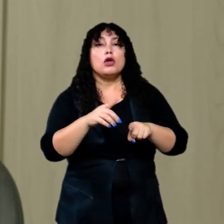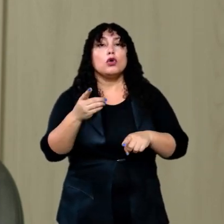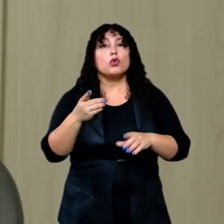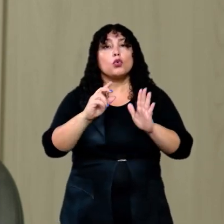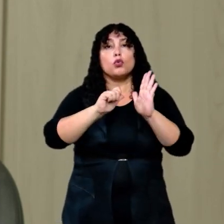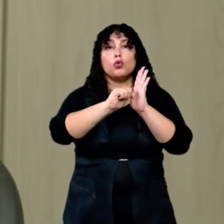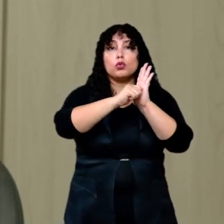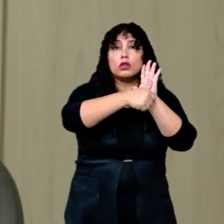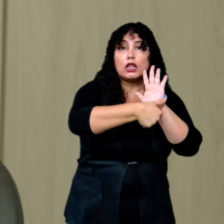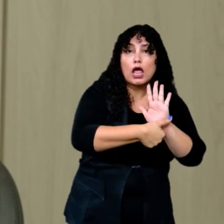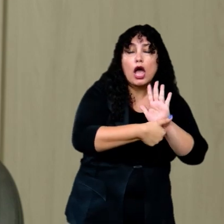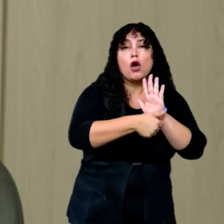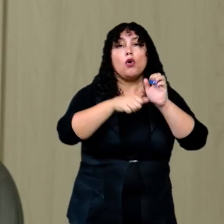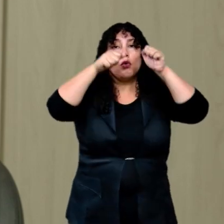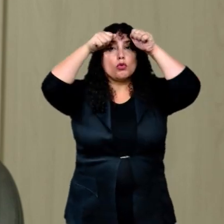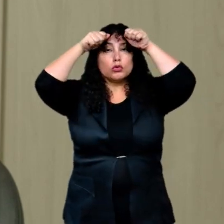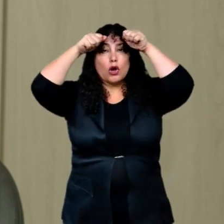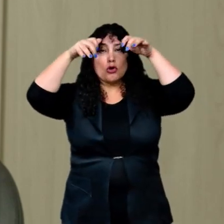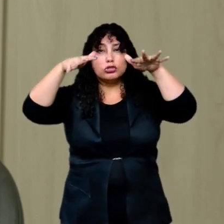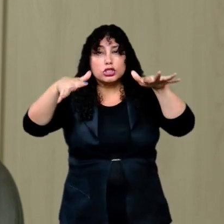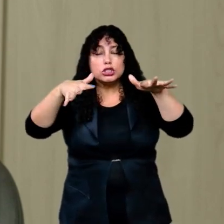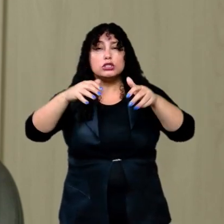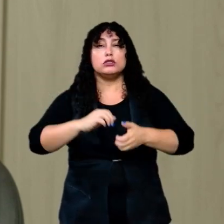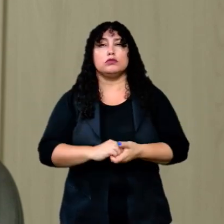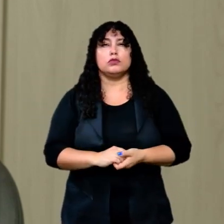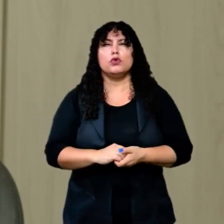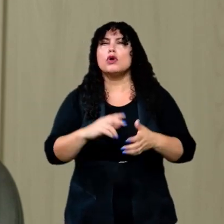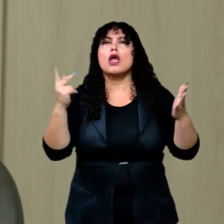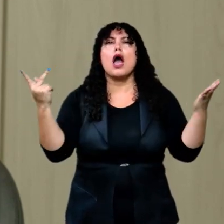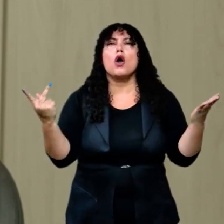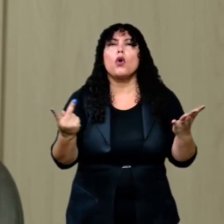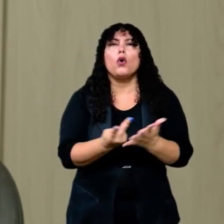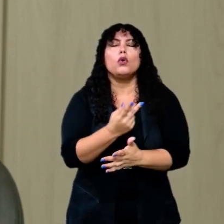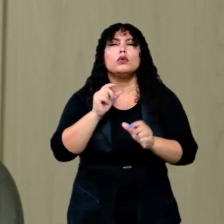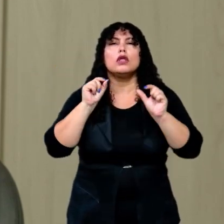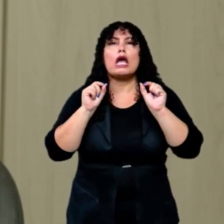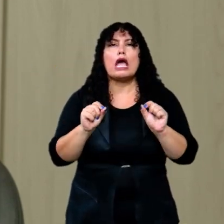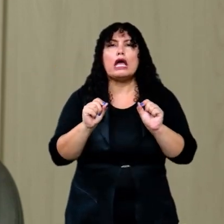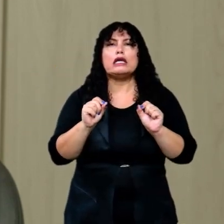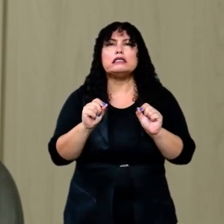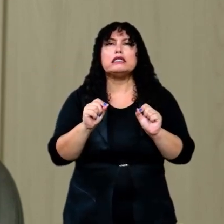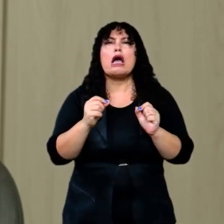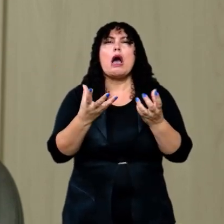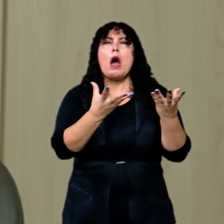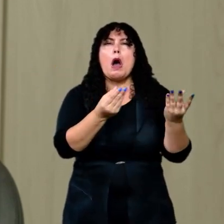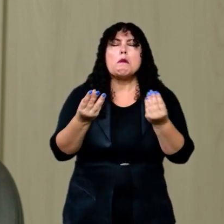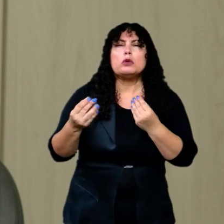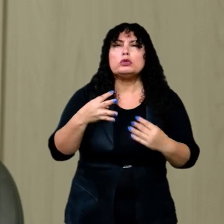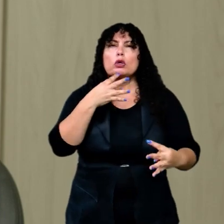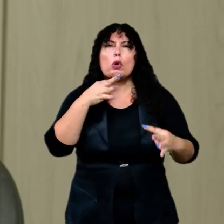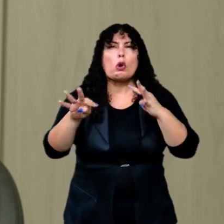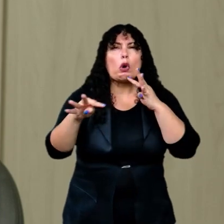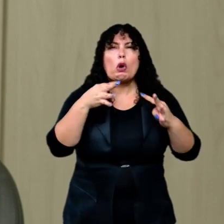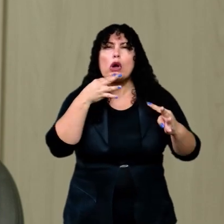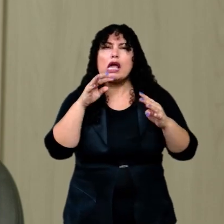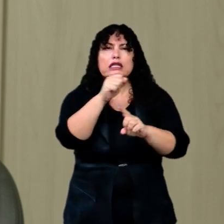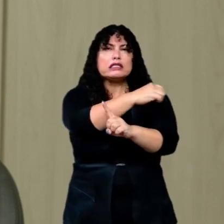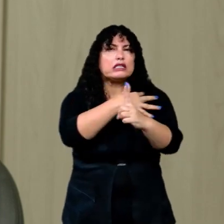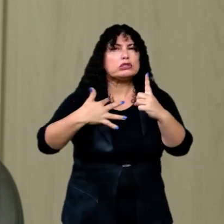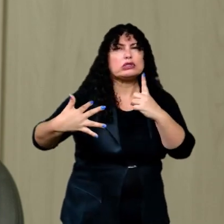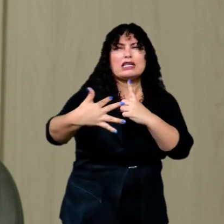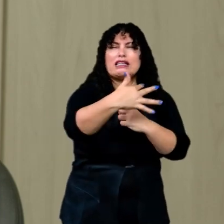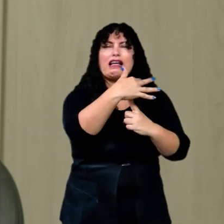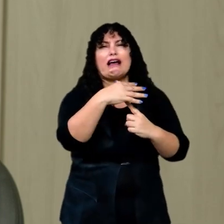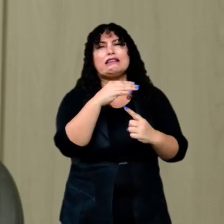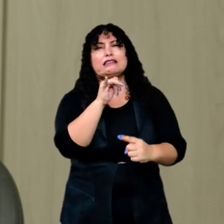uma pessoa com autismo. Mas o que acontece? Há ainda muito desconhecimento na nossa sociedade,